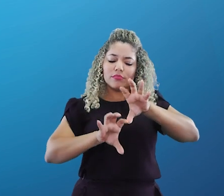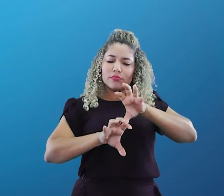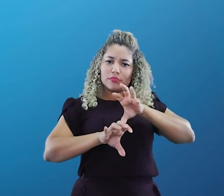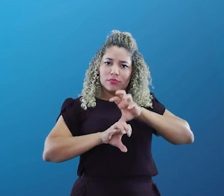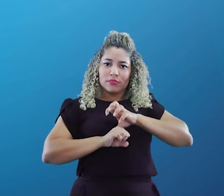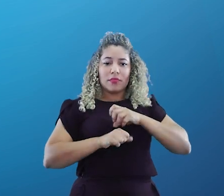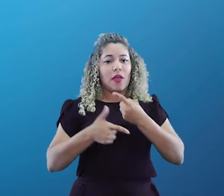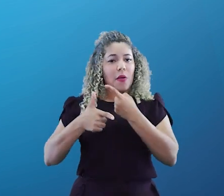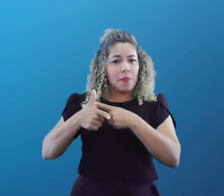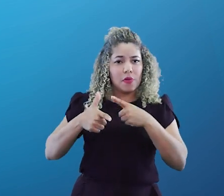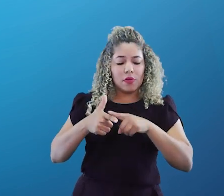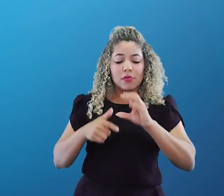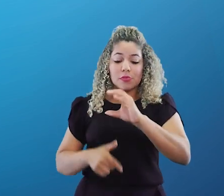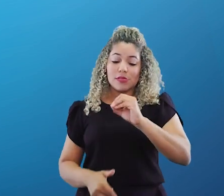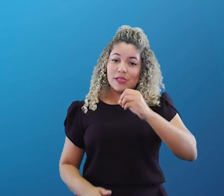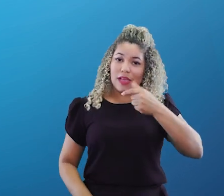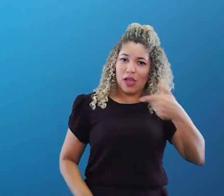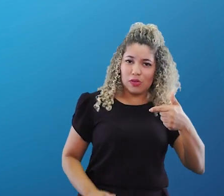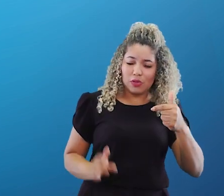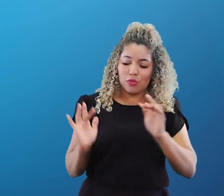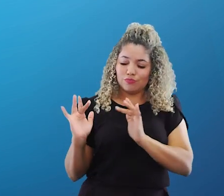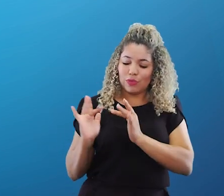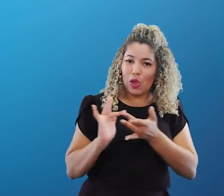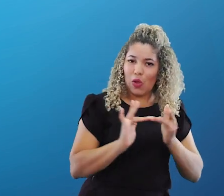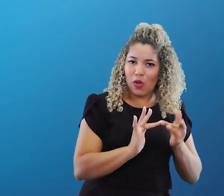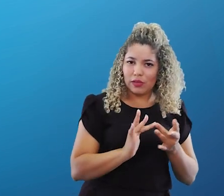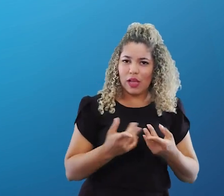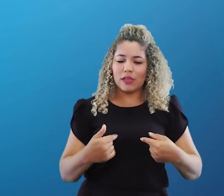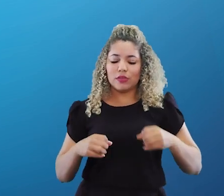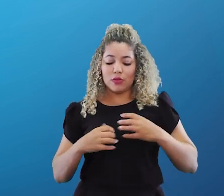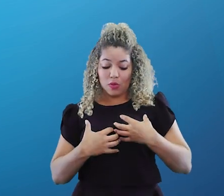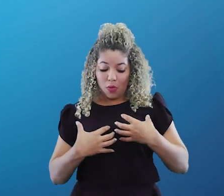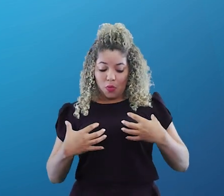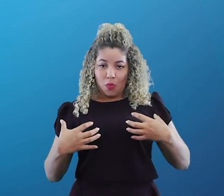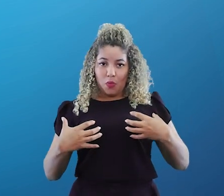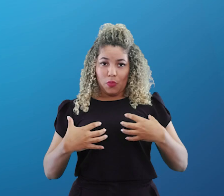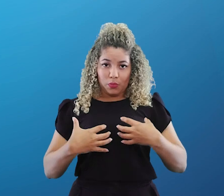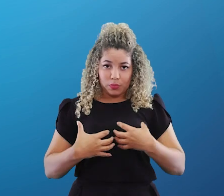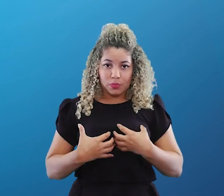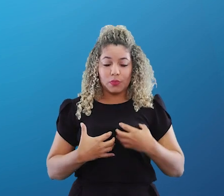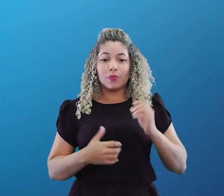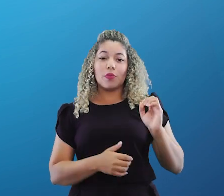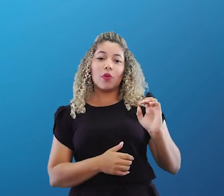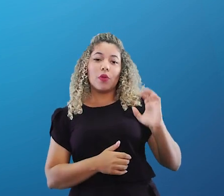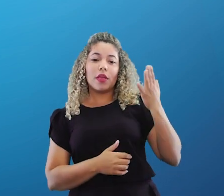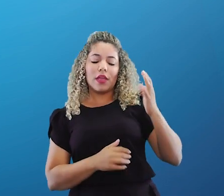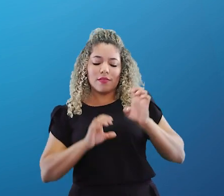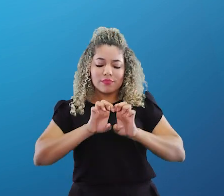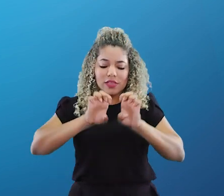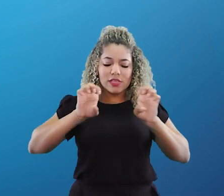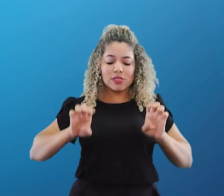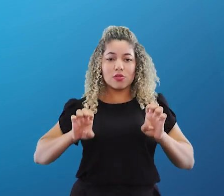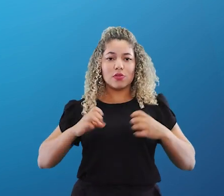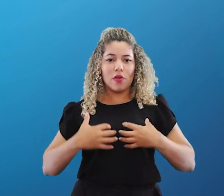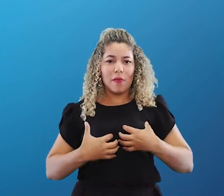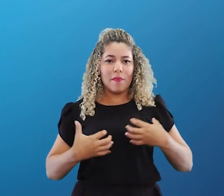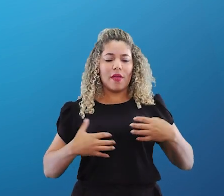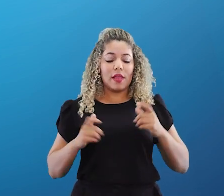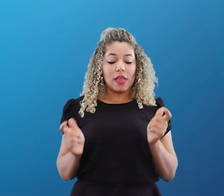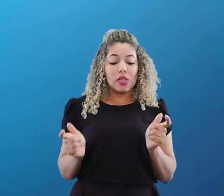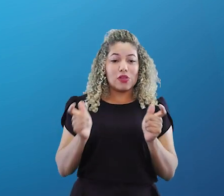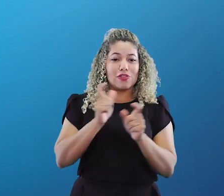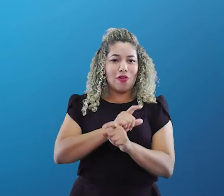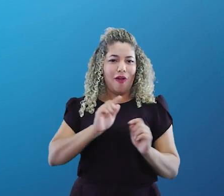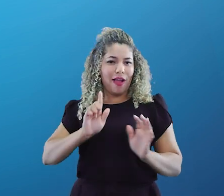exemplo, monóxido de carbono se liga diretamente aos alvéolos pulmonares, que são estruturas do nosso pulmão que fazem trocas